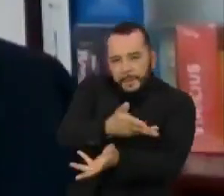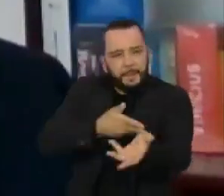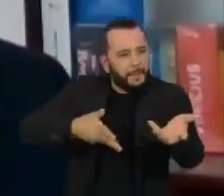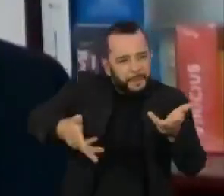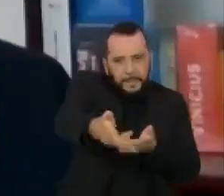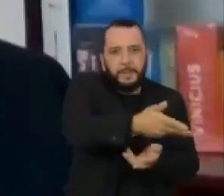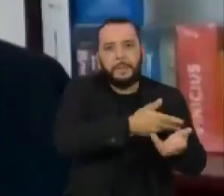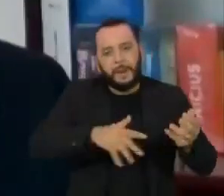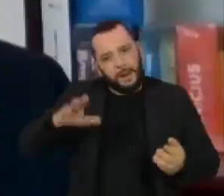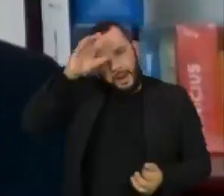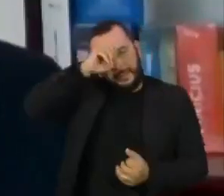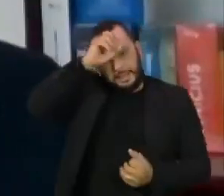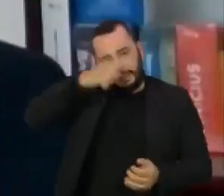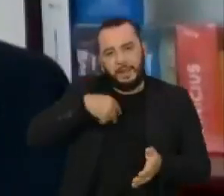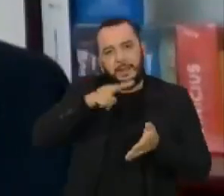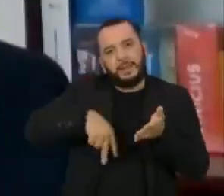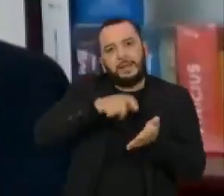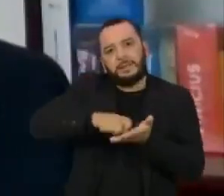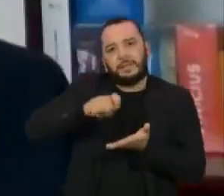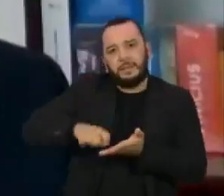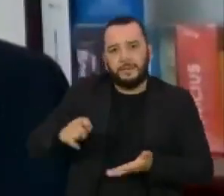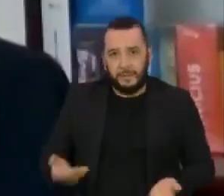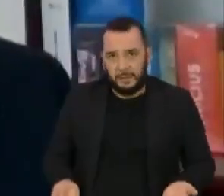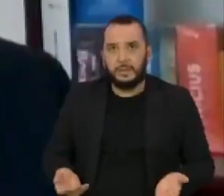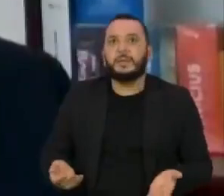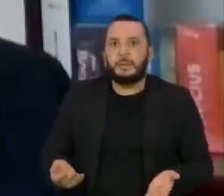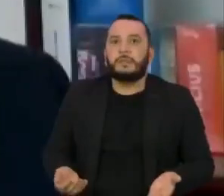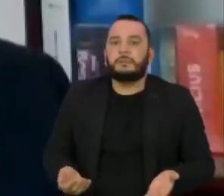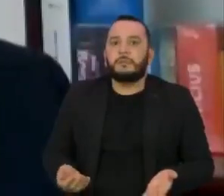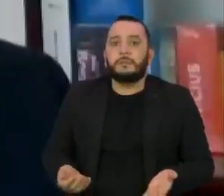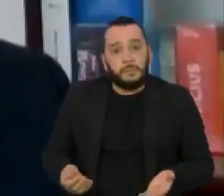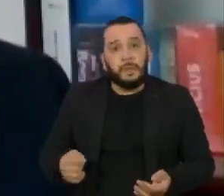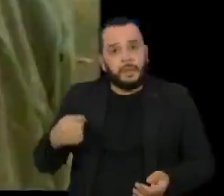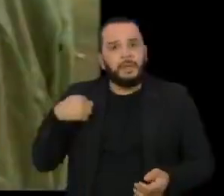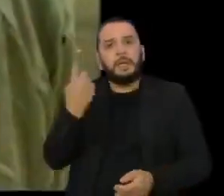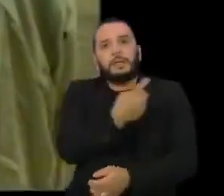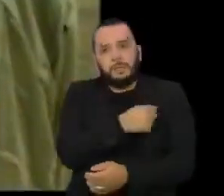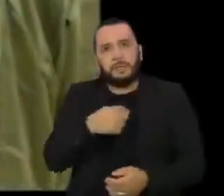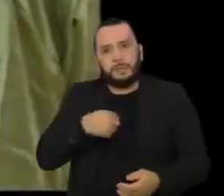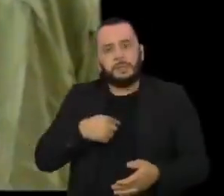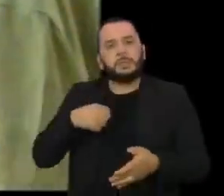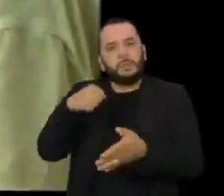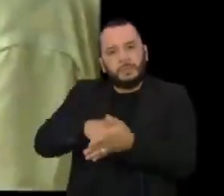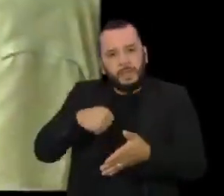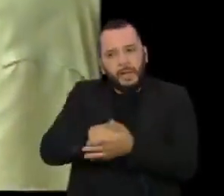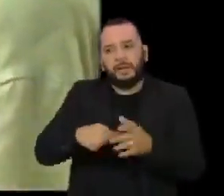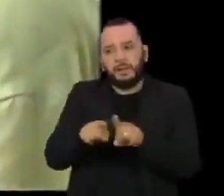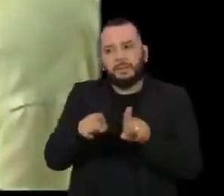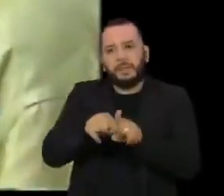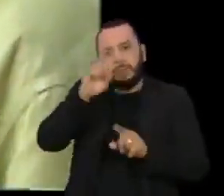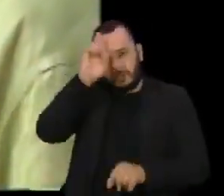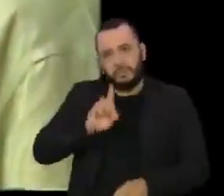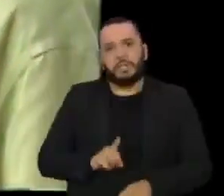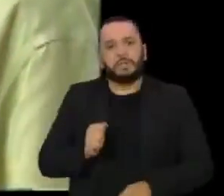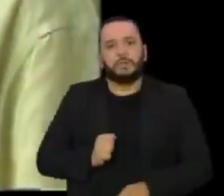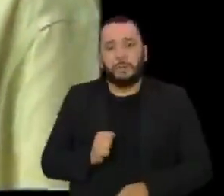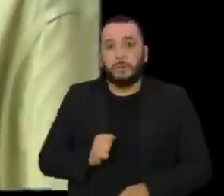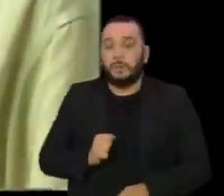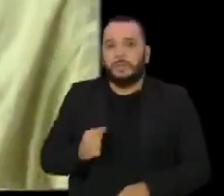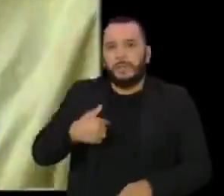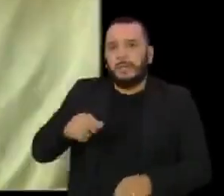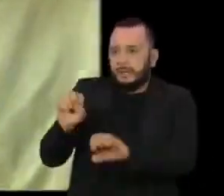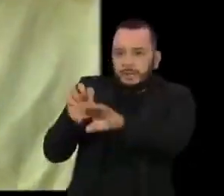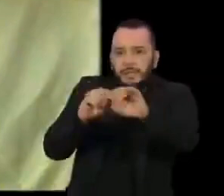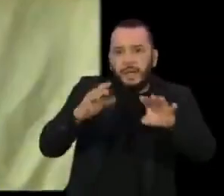delas lutarem por seus direitos, elas saberem que têm direitos e lutarem por eles. Ensinar as pessoas a terem as próprias